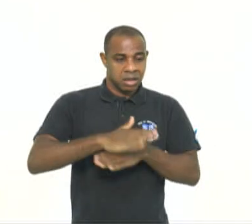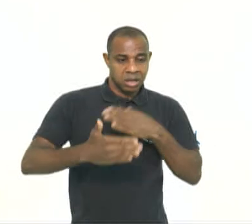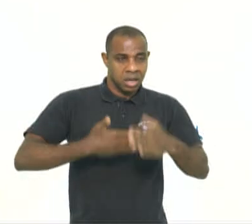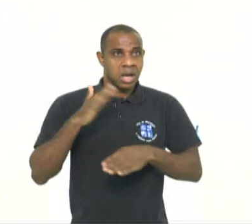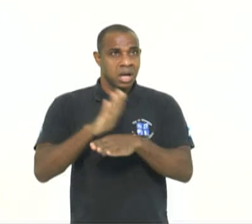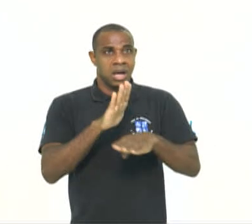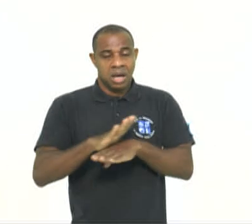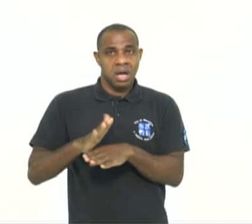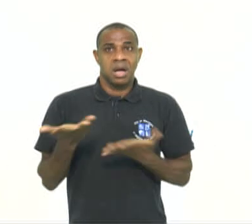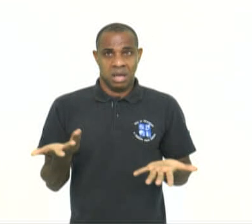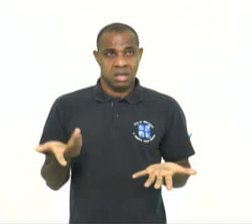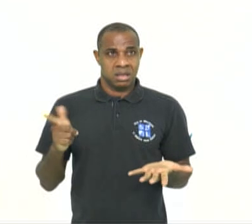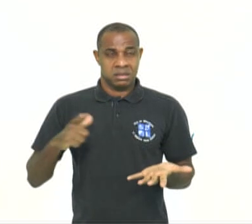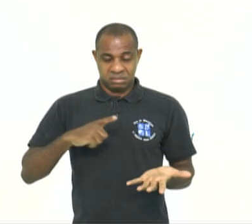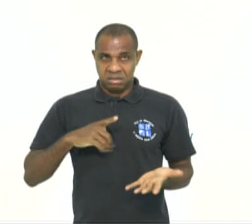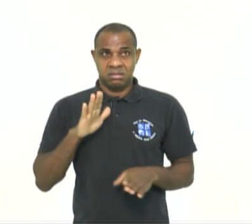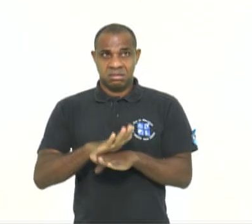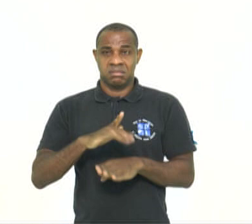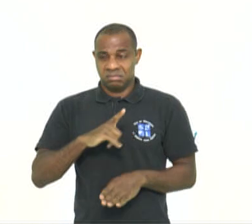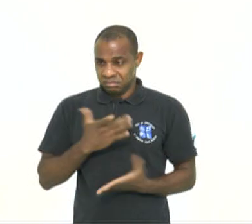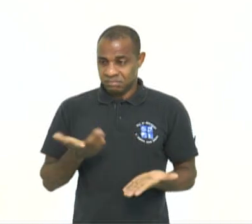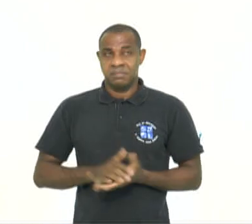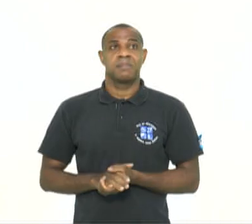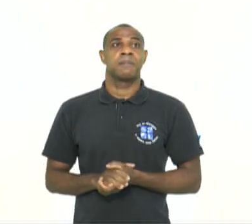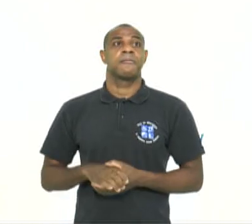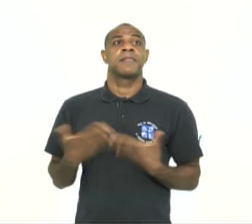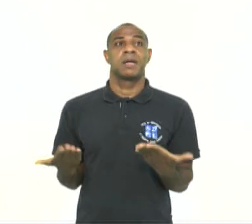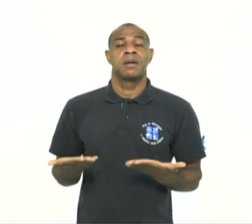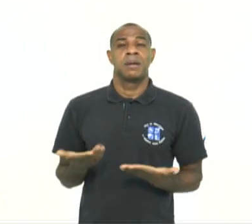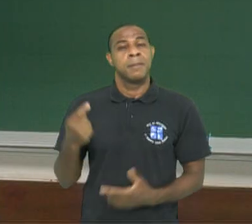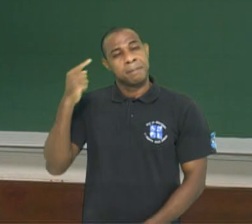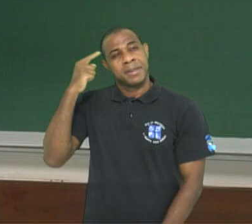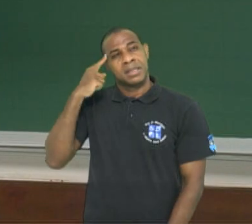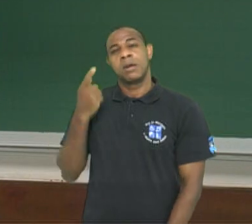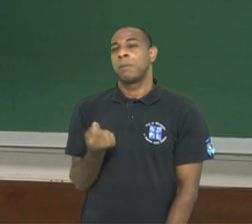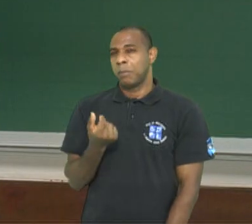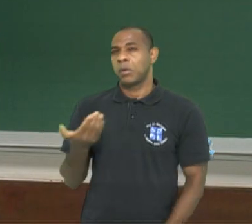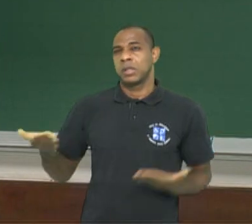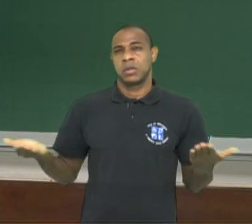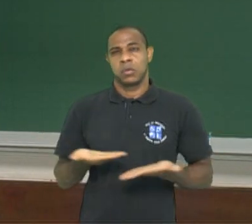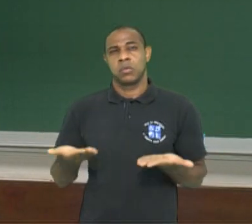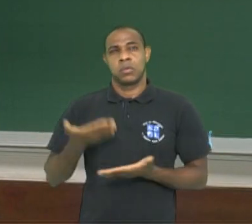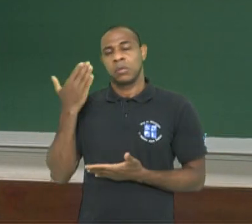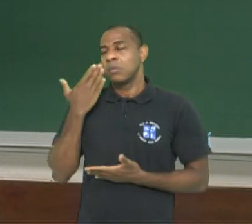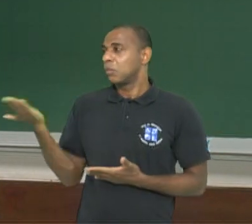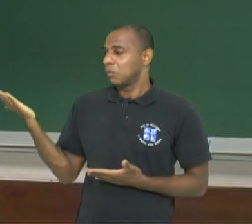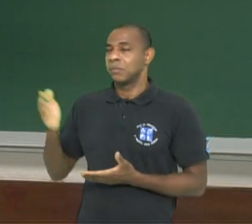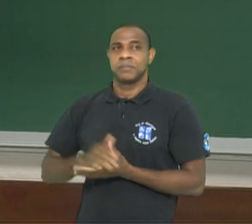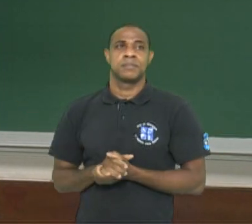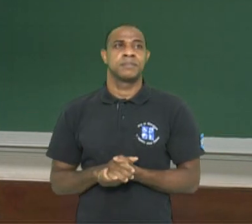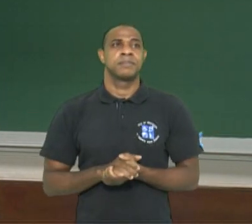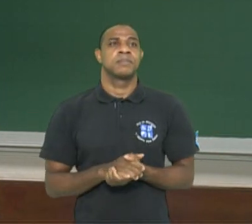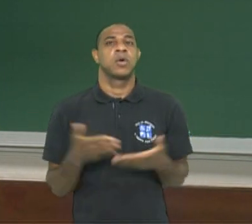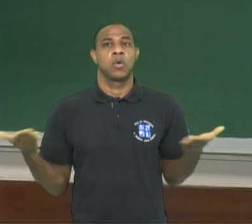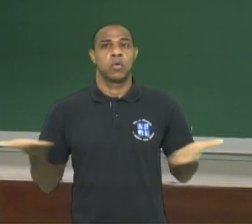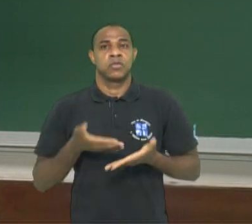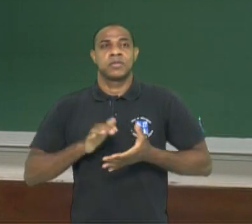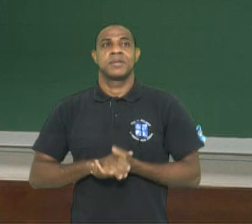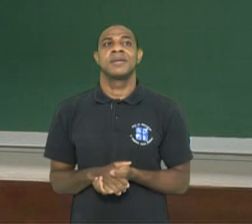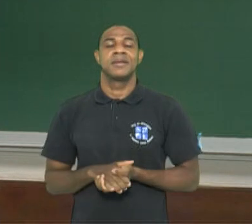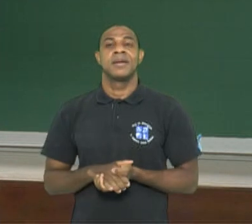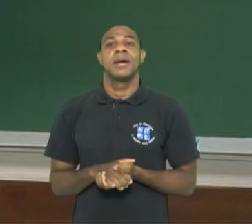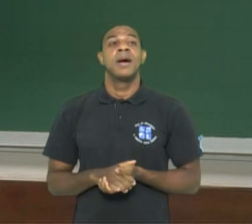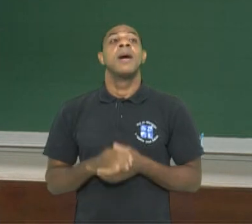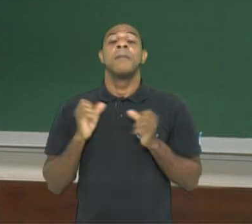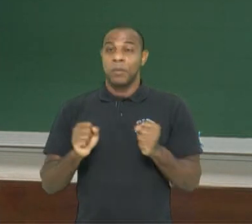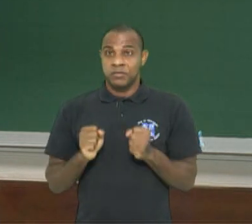nós vimos até aqui? Então, vale a gente pensar um pouquinho nessas questões urbanas atuais. A gente